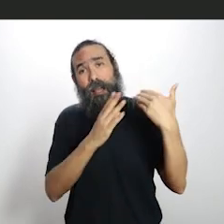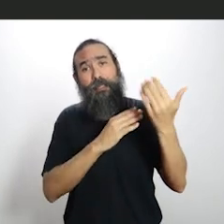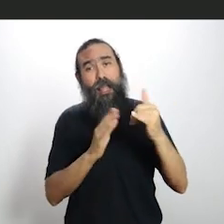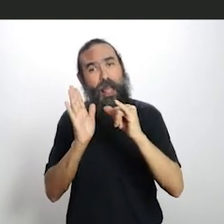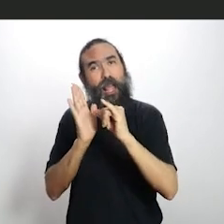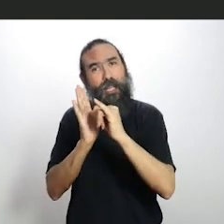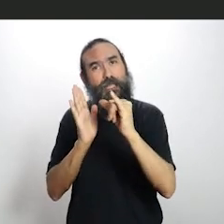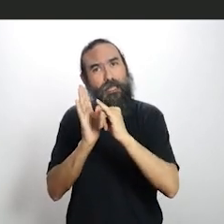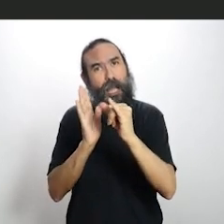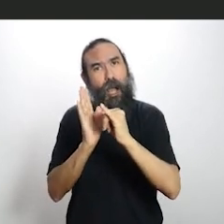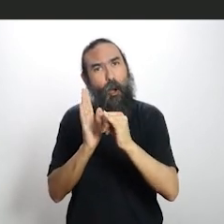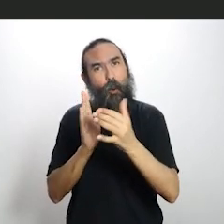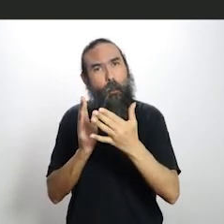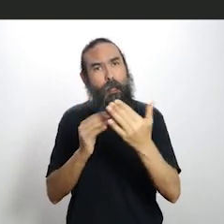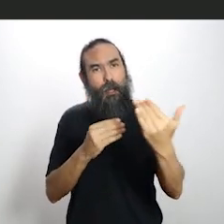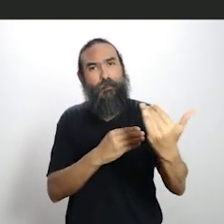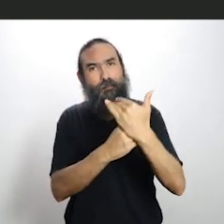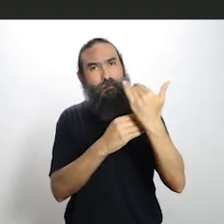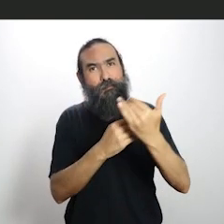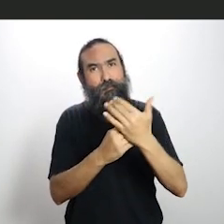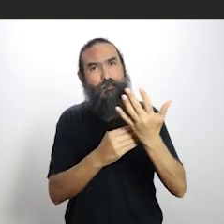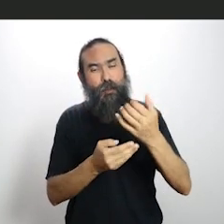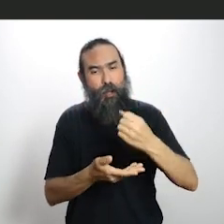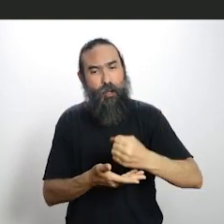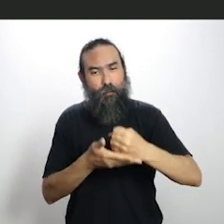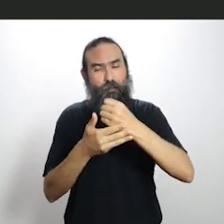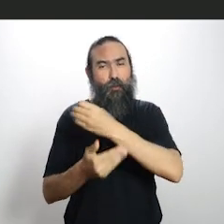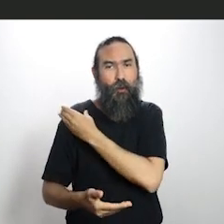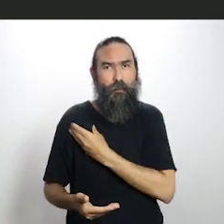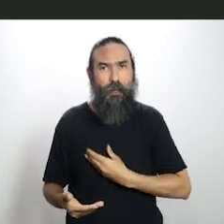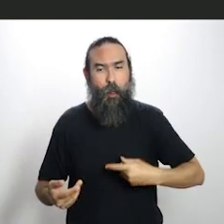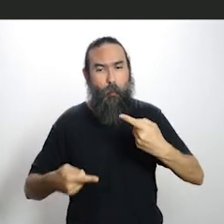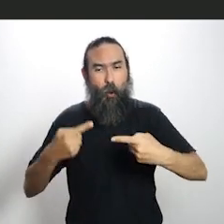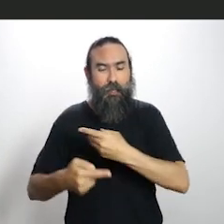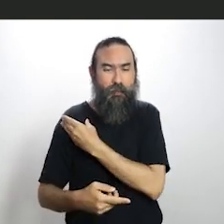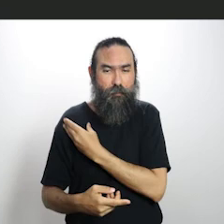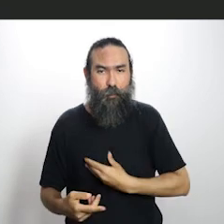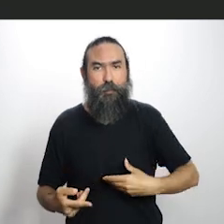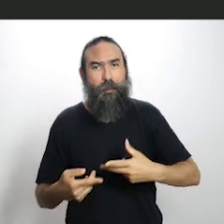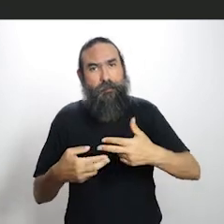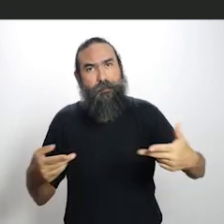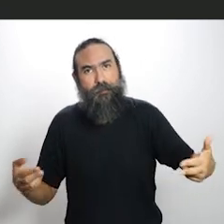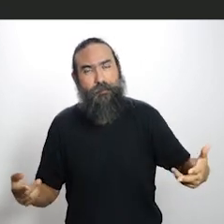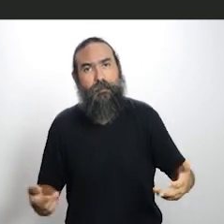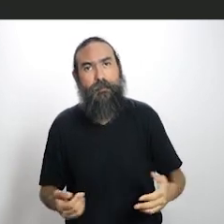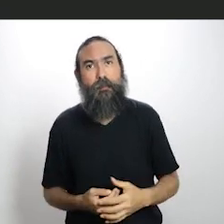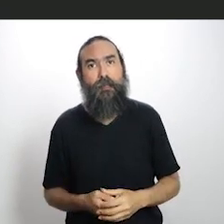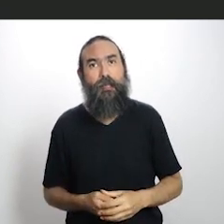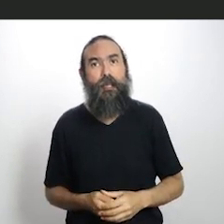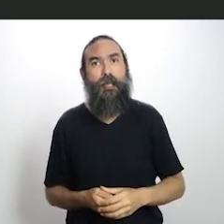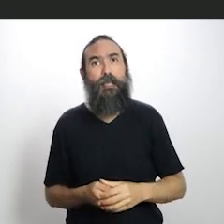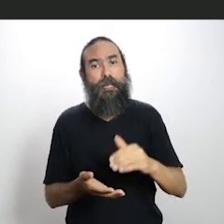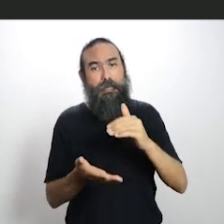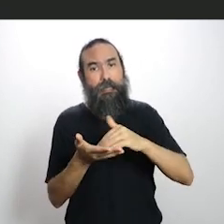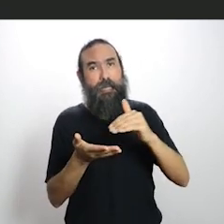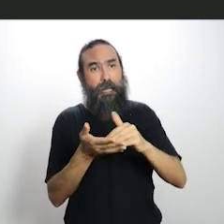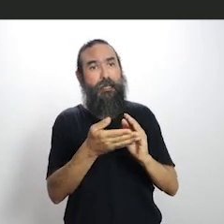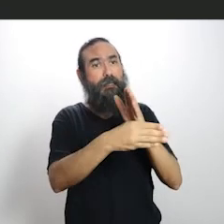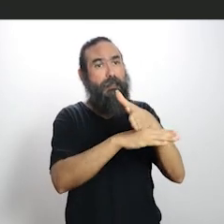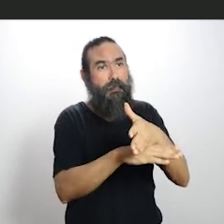secretarias e sempre o mantra é que nós não temos recurso para isso né e